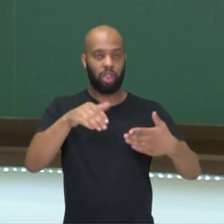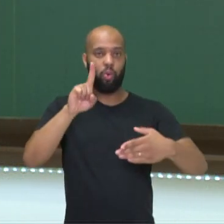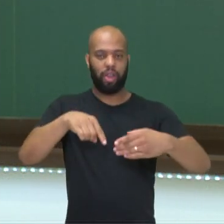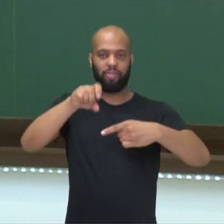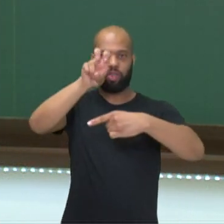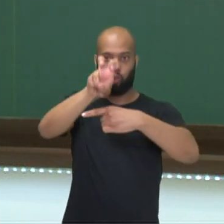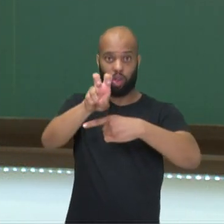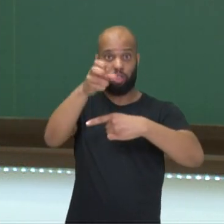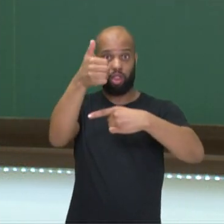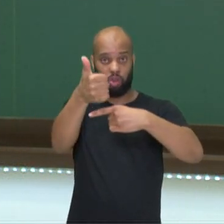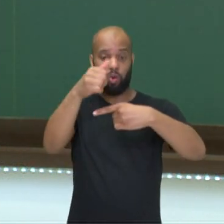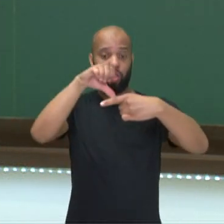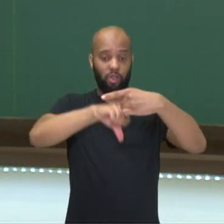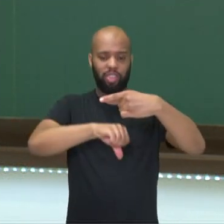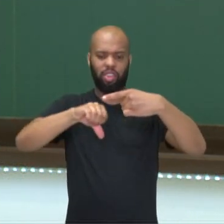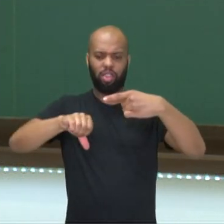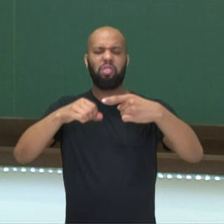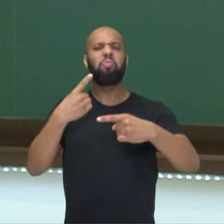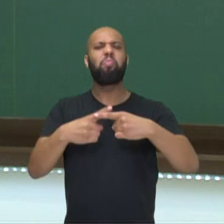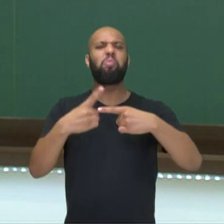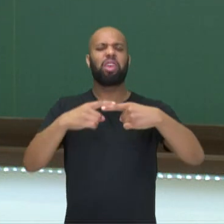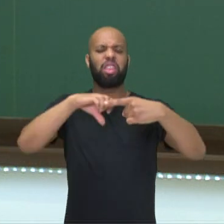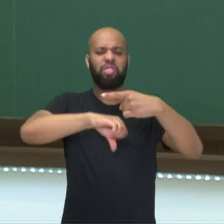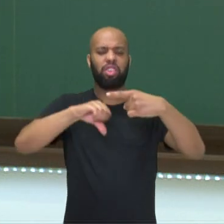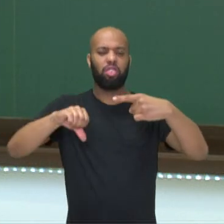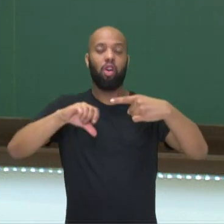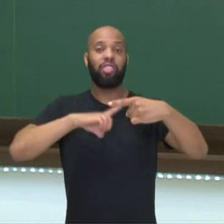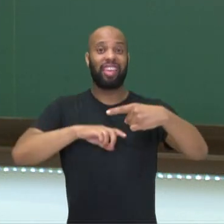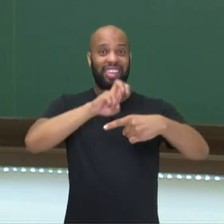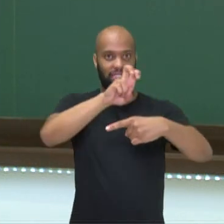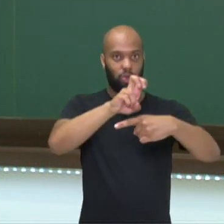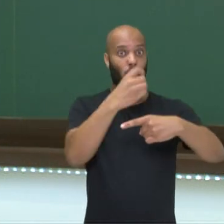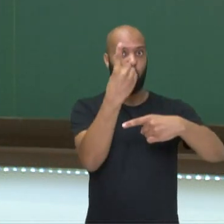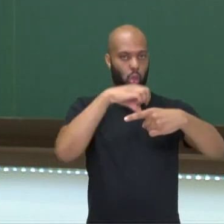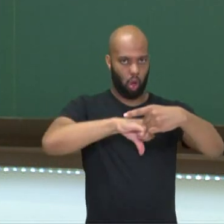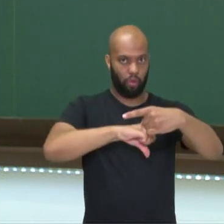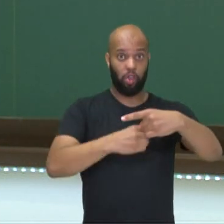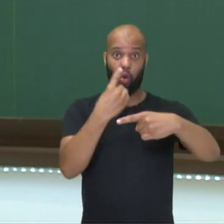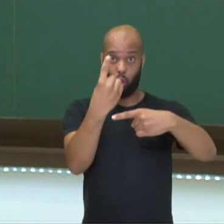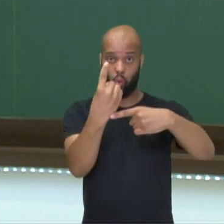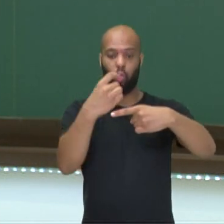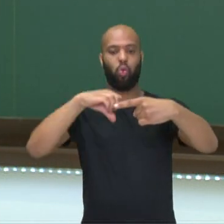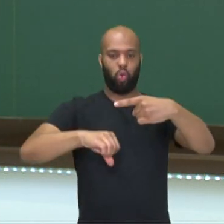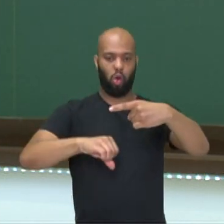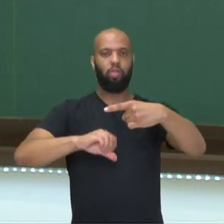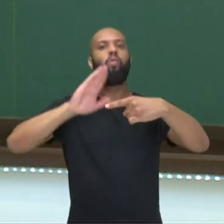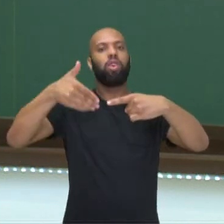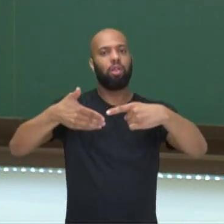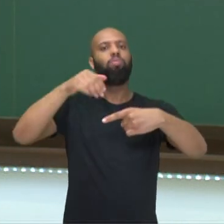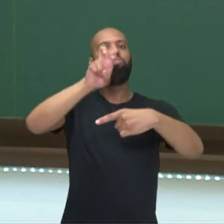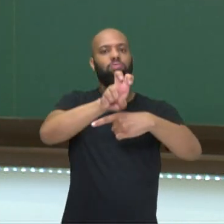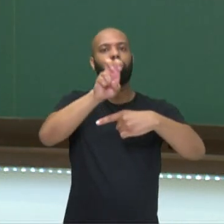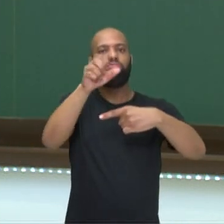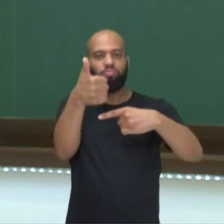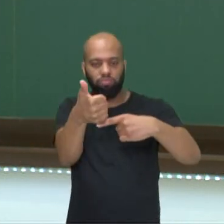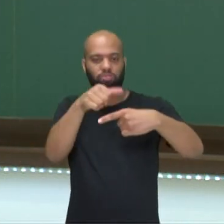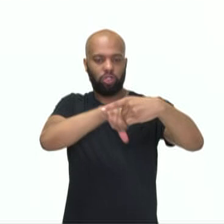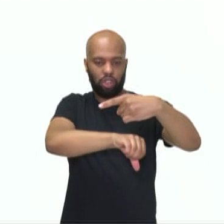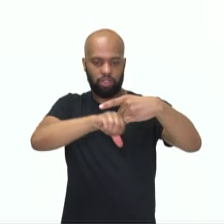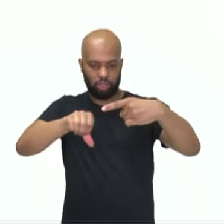avos. Por que 99, professor? Um 9 para cada dígito do período. Já vou falar da simplificação. Vamos para a letra B.